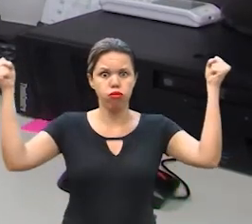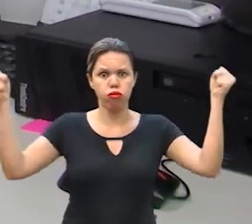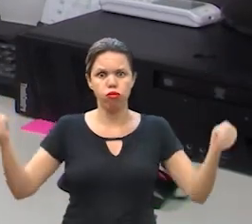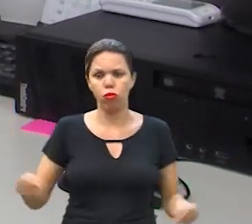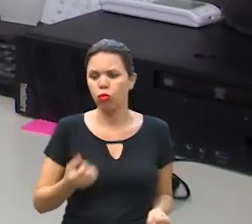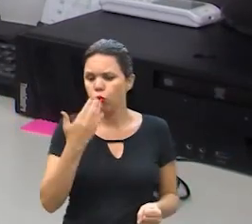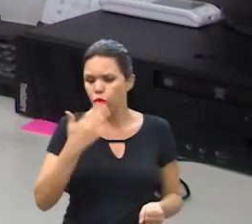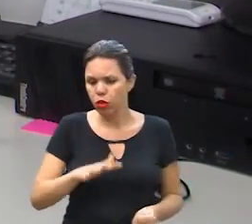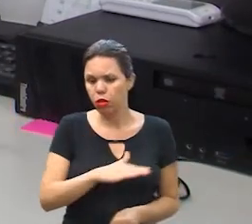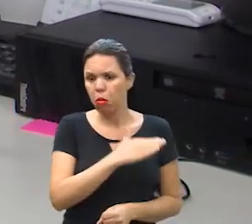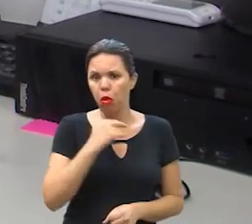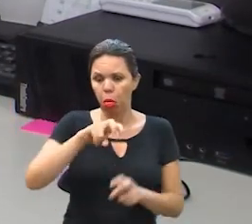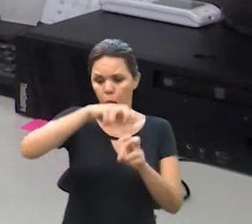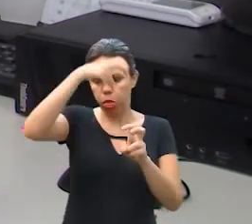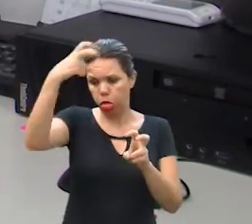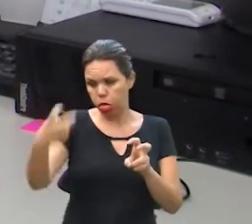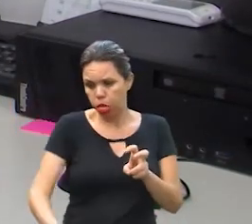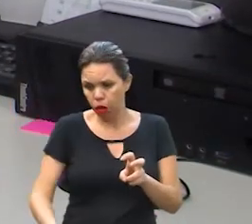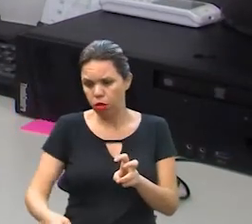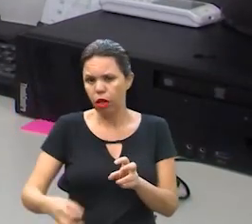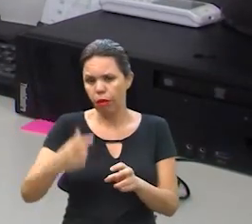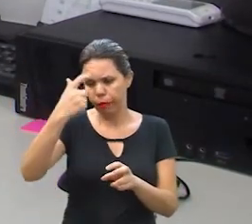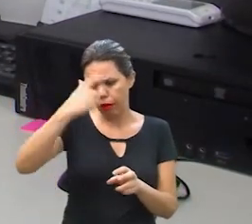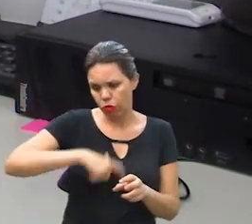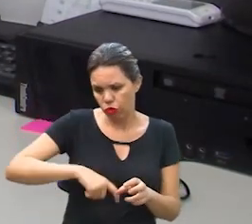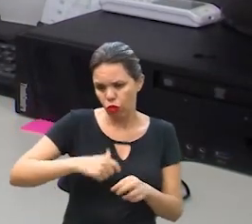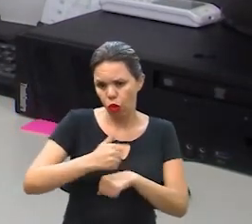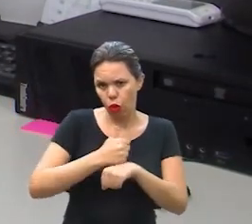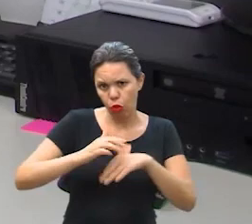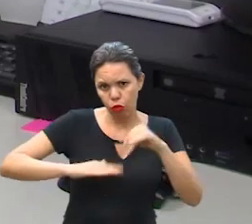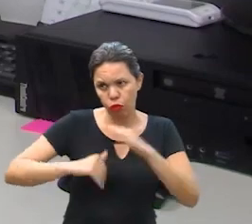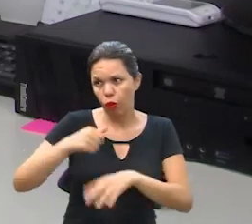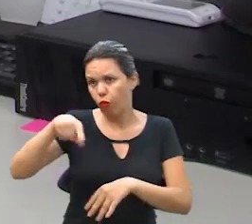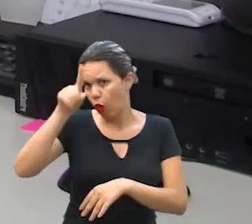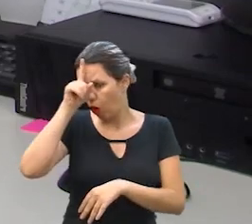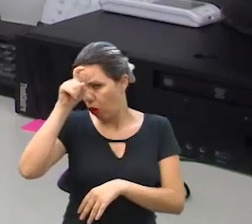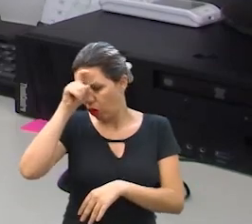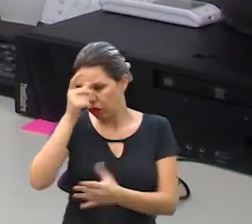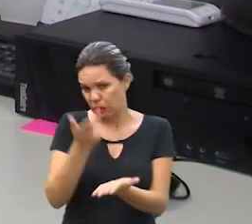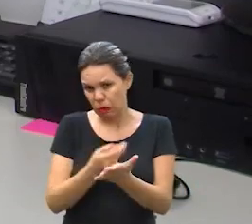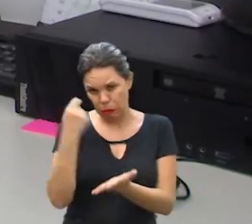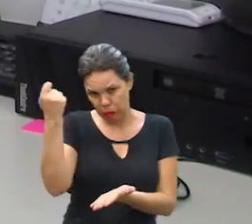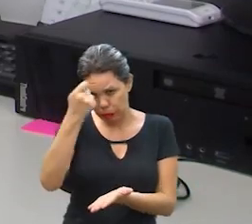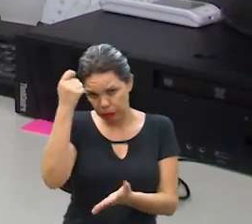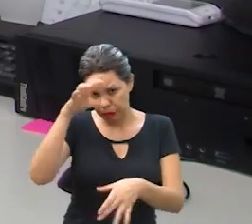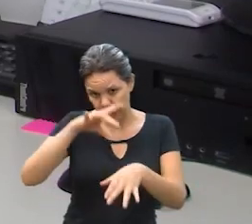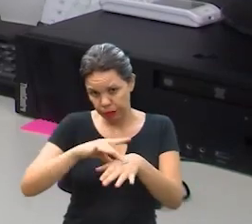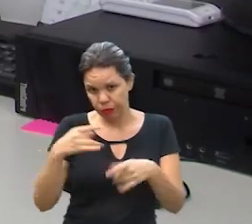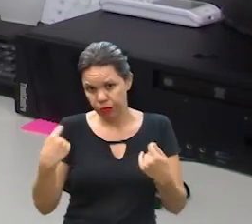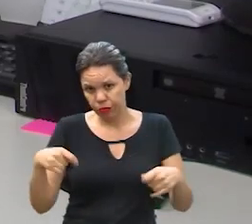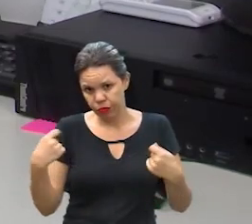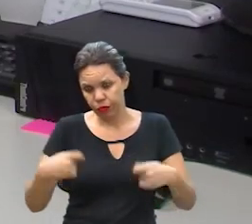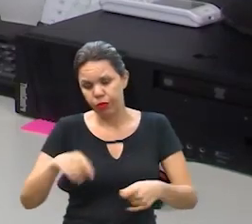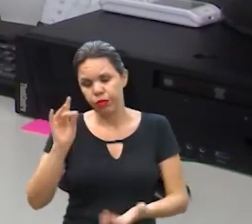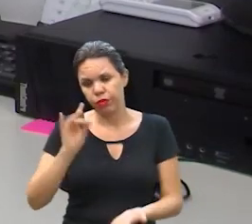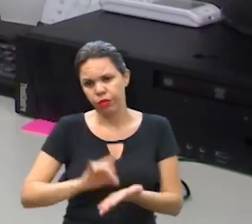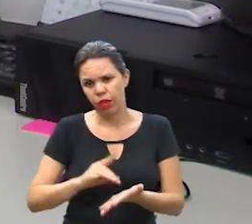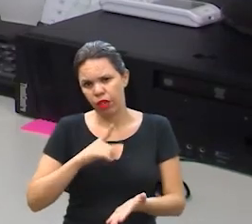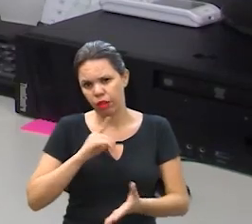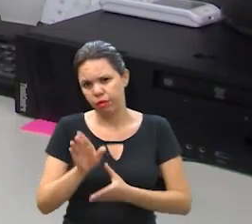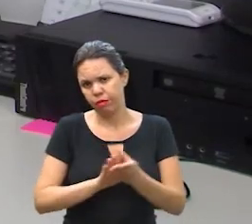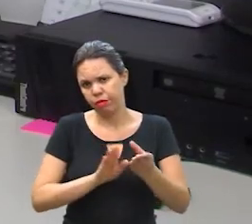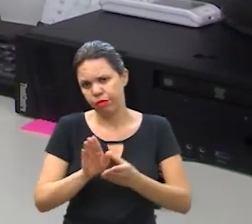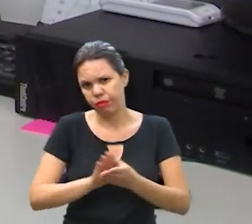a criança, levou o que estava aplicando o impermeabilizante para o hospital em estado grave. Então, nós precisamos realmente ter